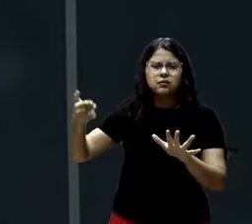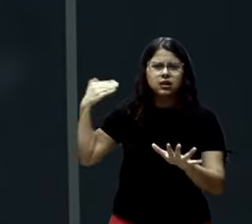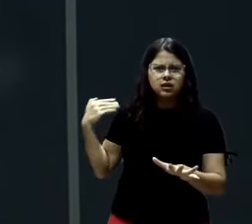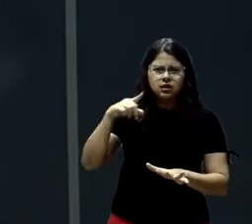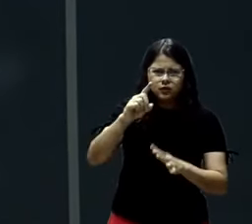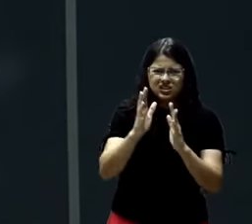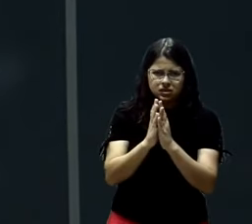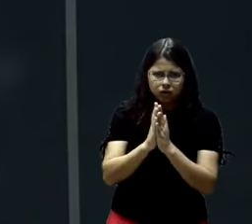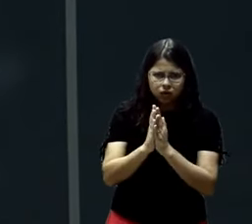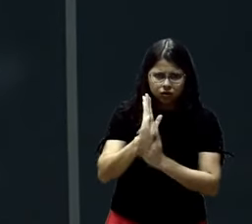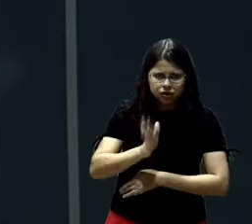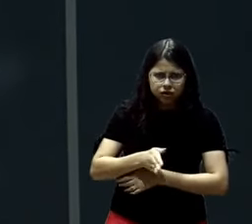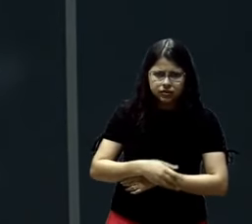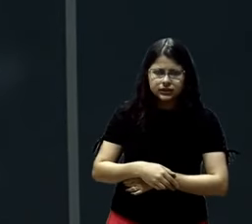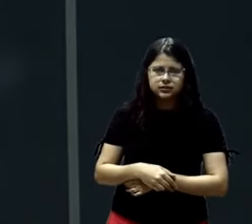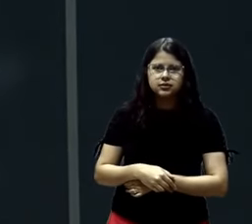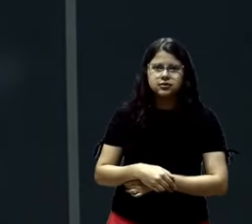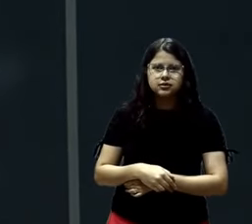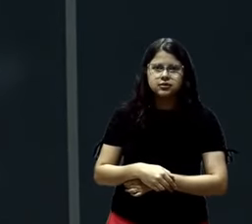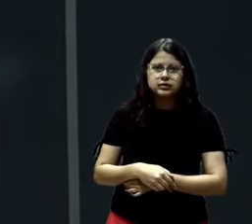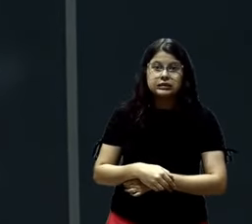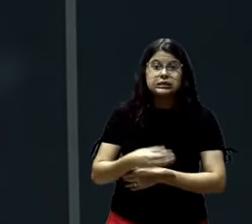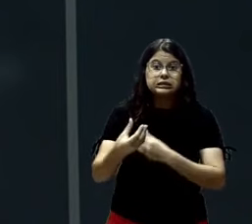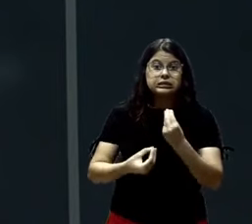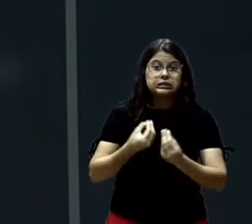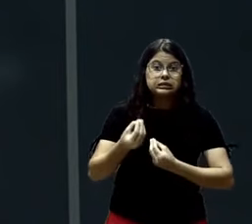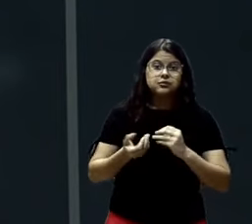Como foi sua semana de oração?